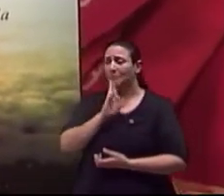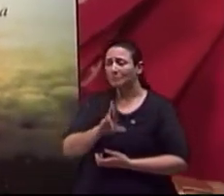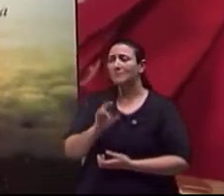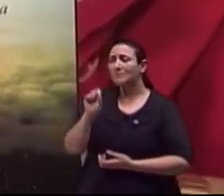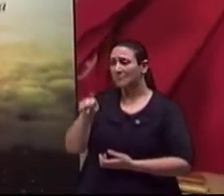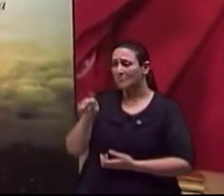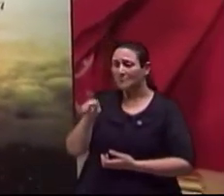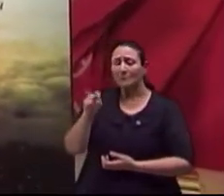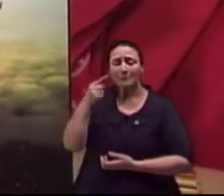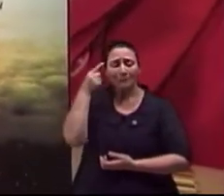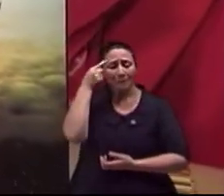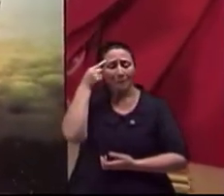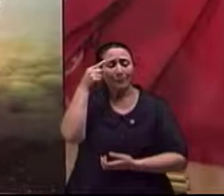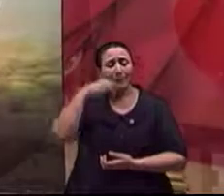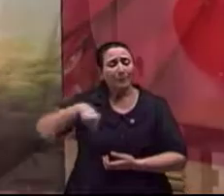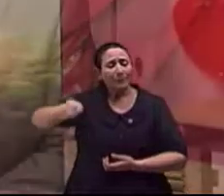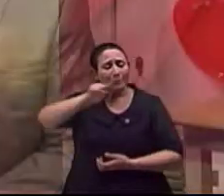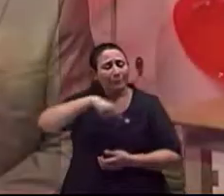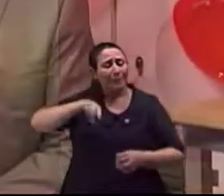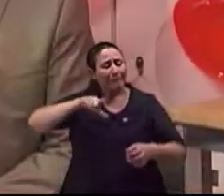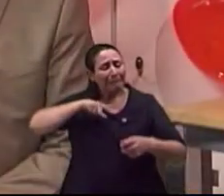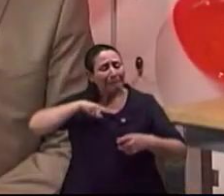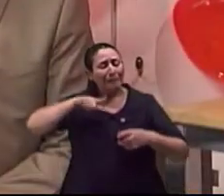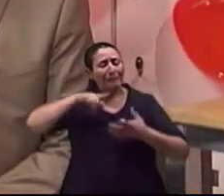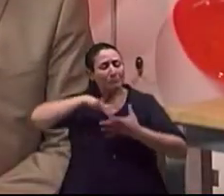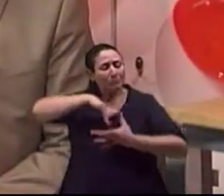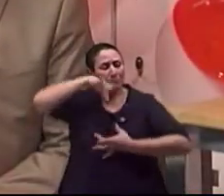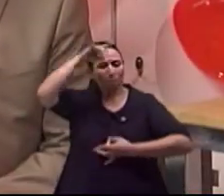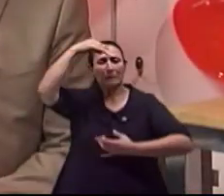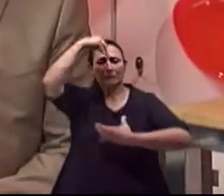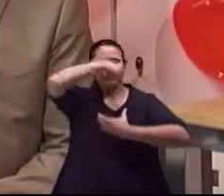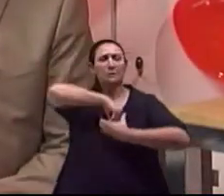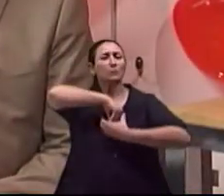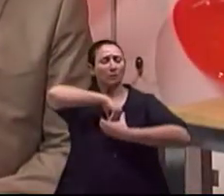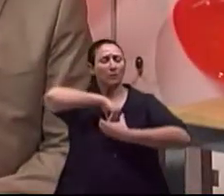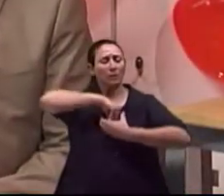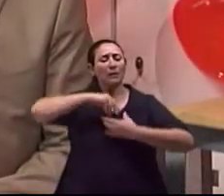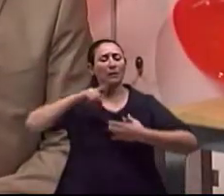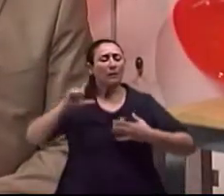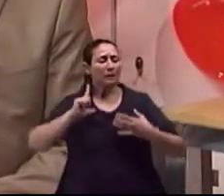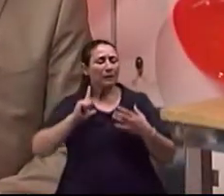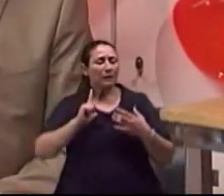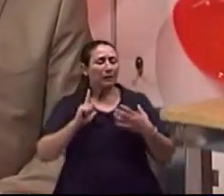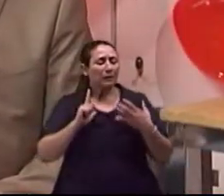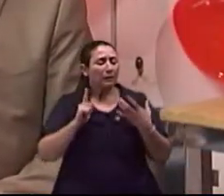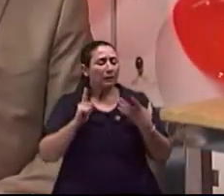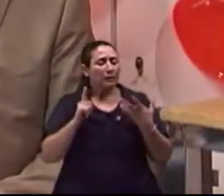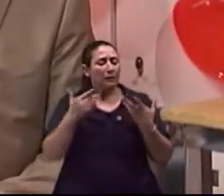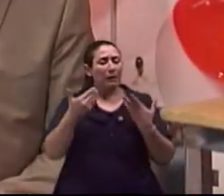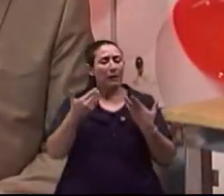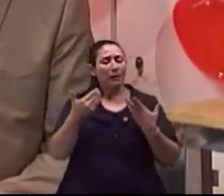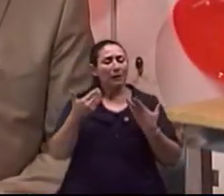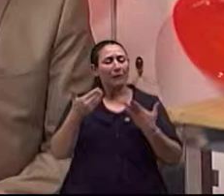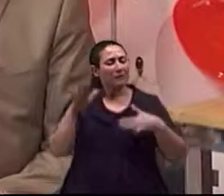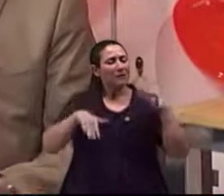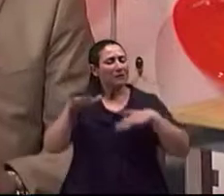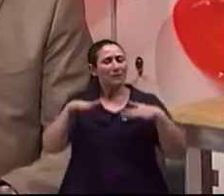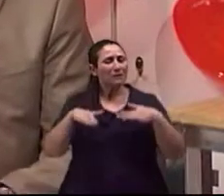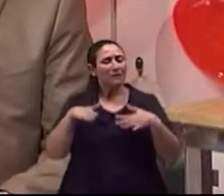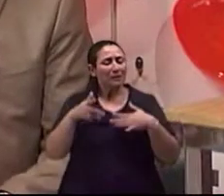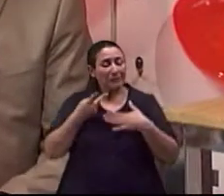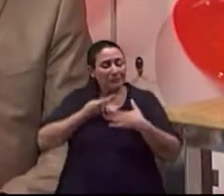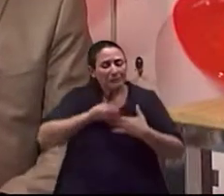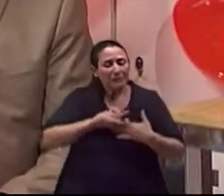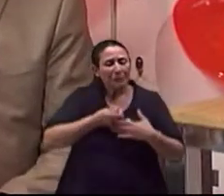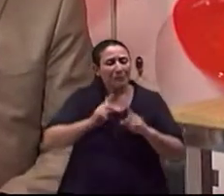em contato com a espiritualidade dentro da gente de alguma forma nós buscamos isso ou muitas vezes até negamos mas